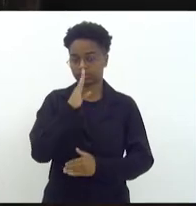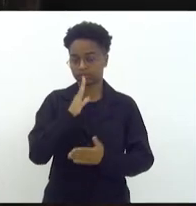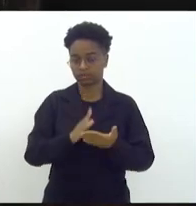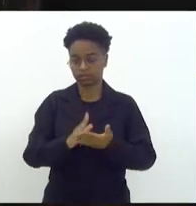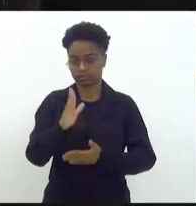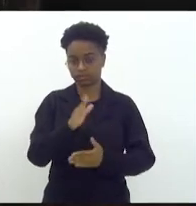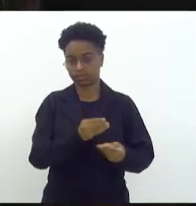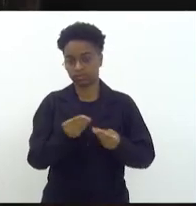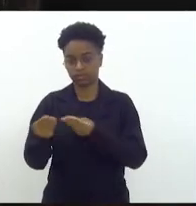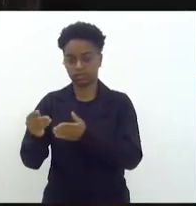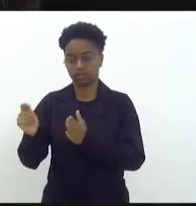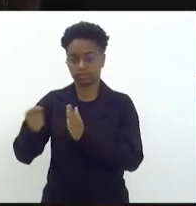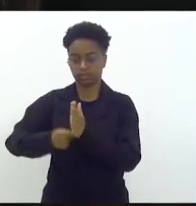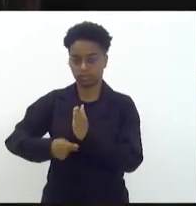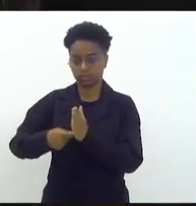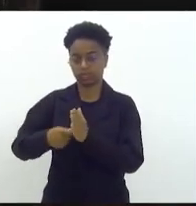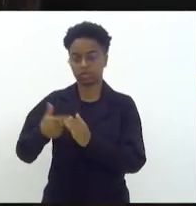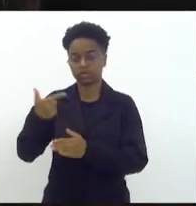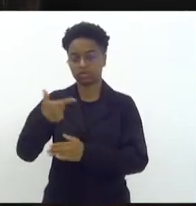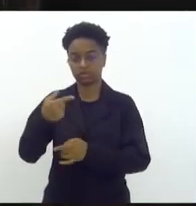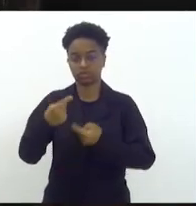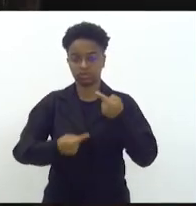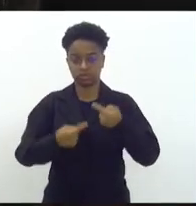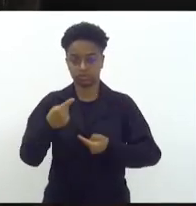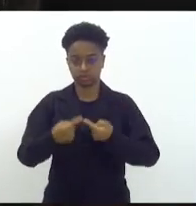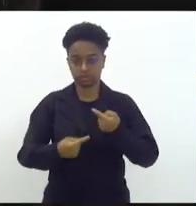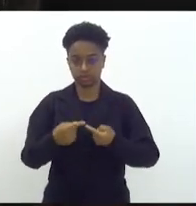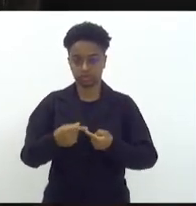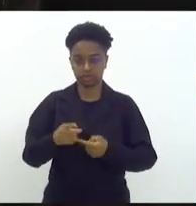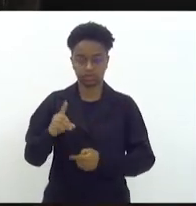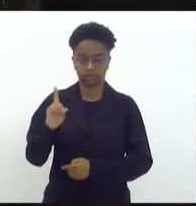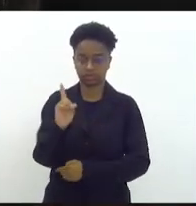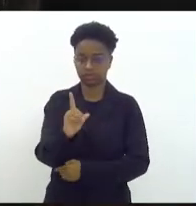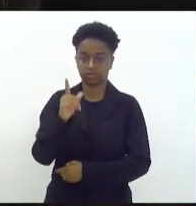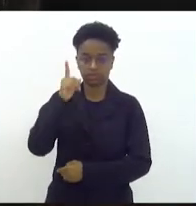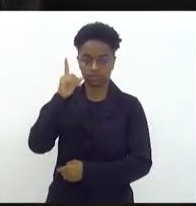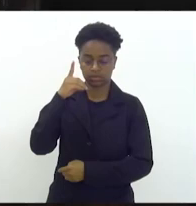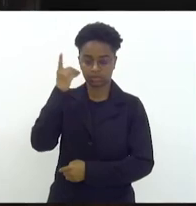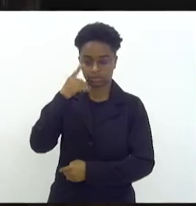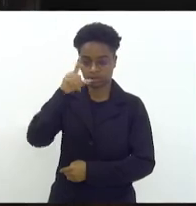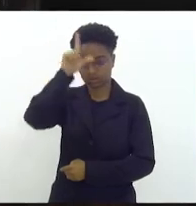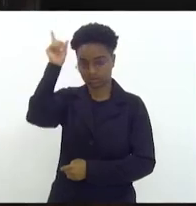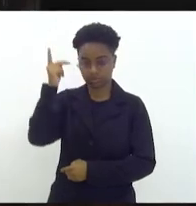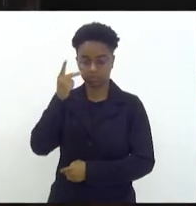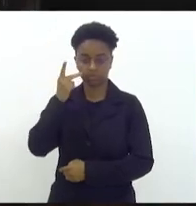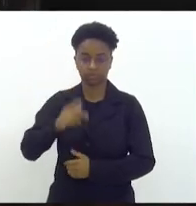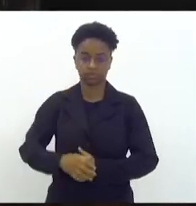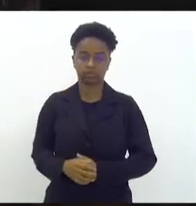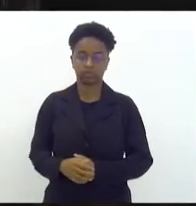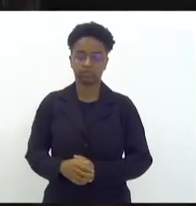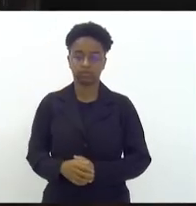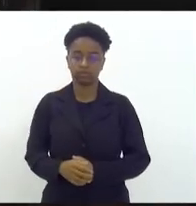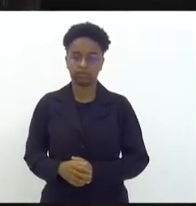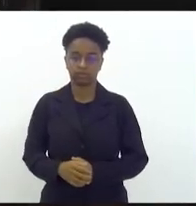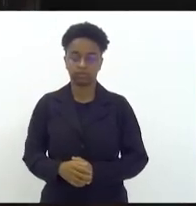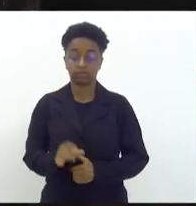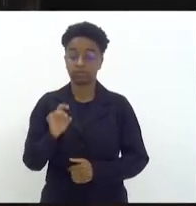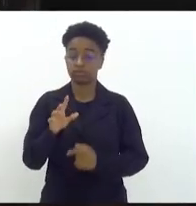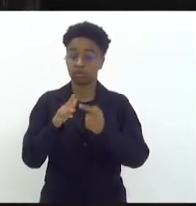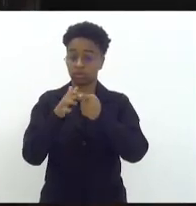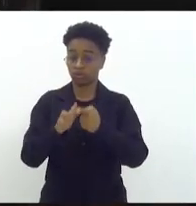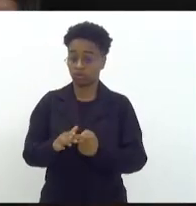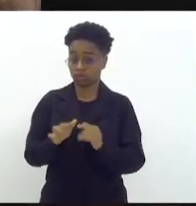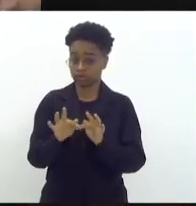Aprovado. a redenção do vencido para a segunda discussão. Deputado Luiz Paulo. Senhora Presidente, uma pequena correção.